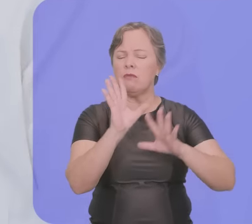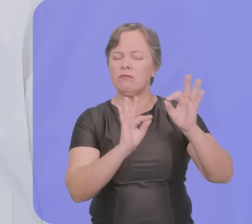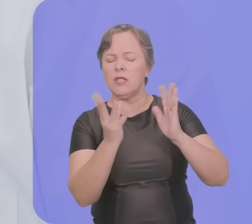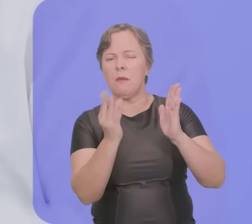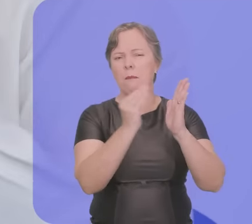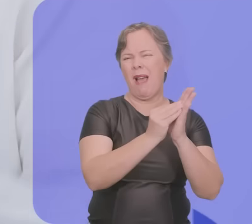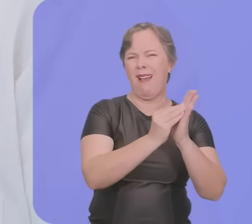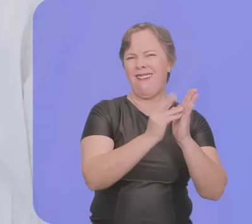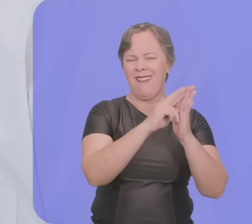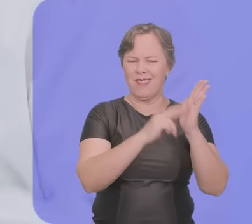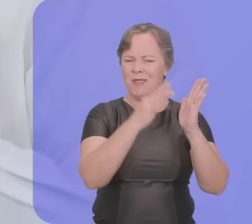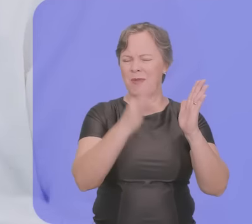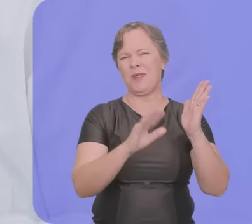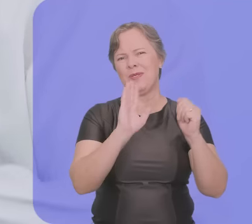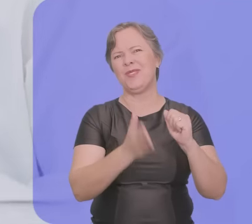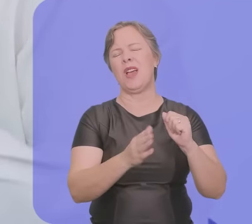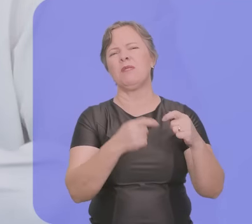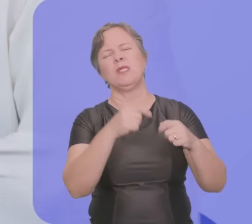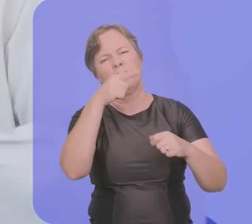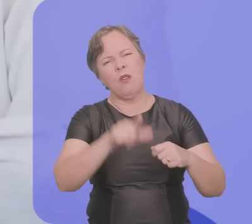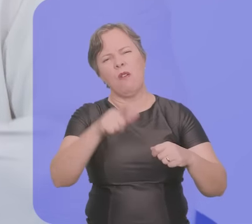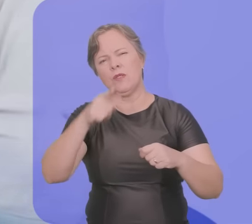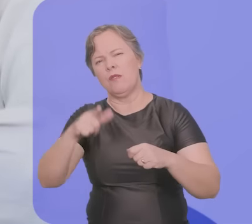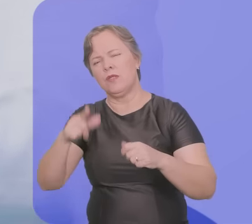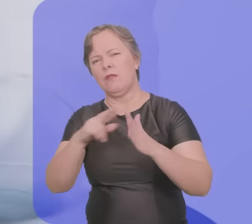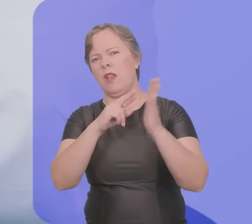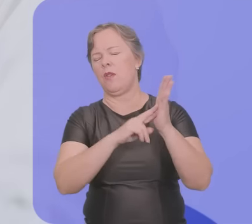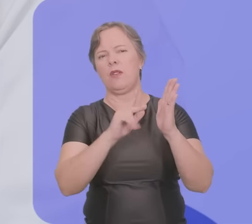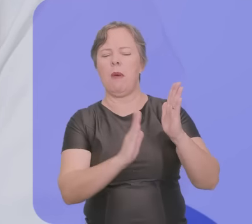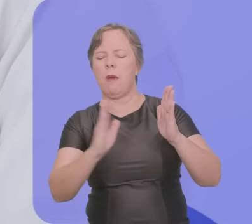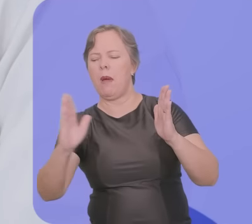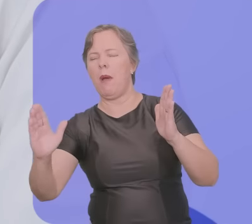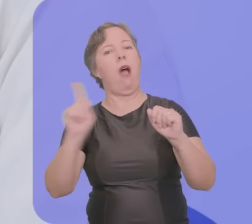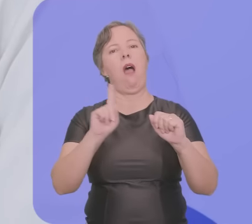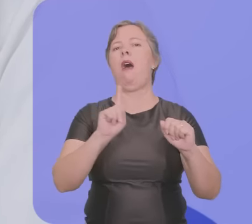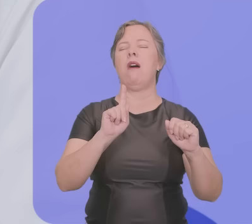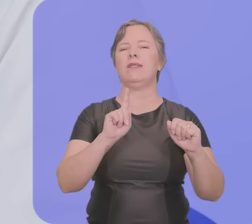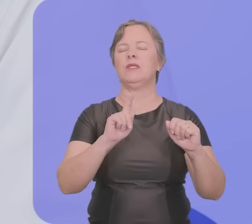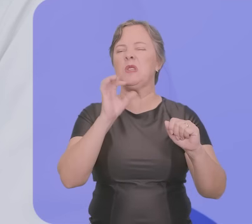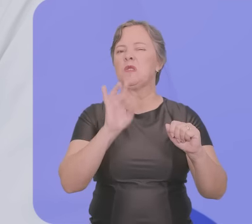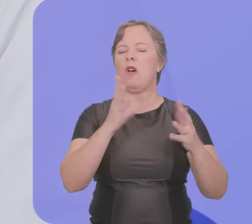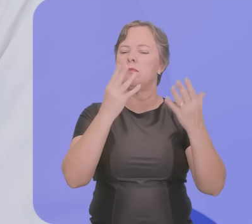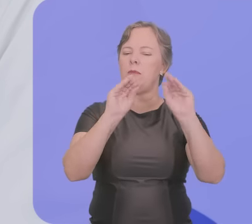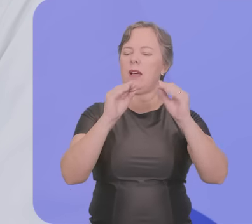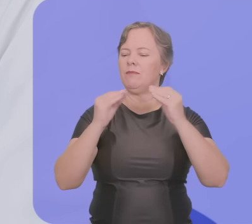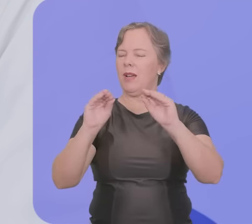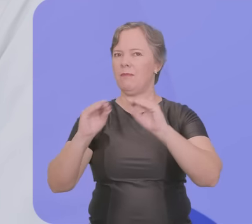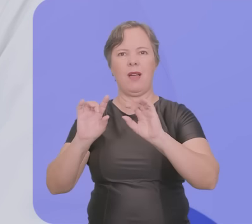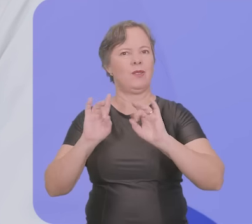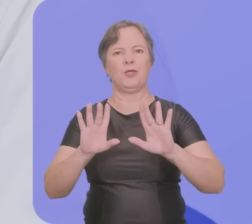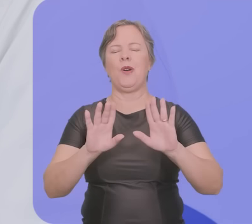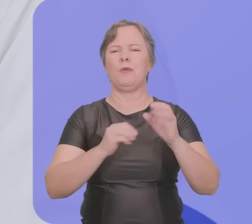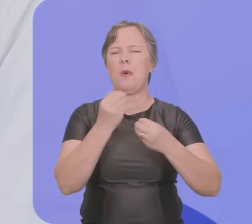prontos, você não precisa refazer mais na medida que os períodos vão se alternando, né? Então,